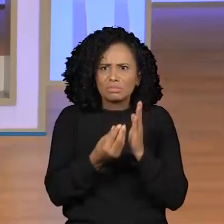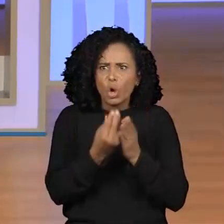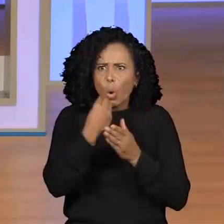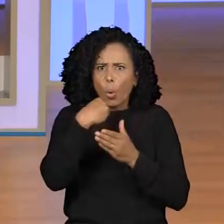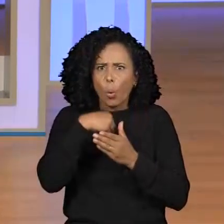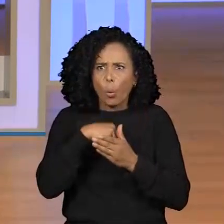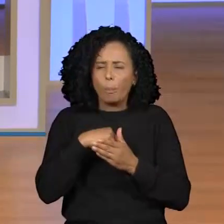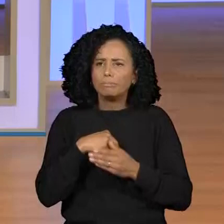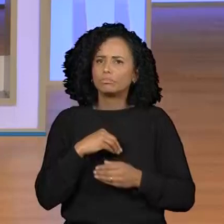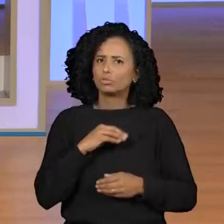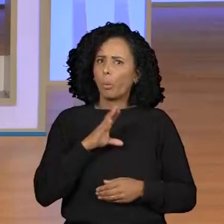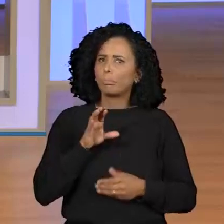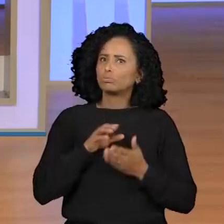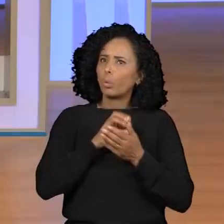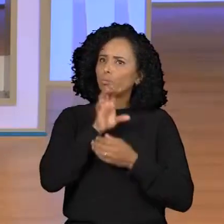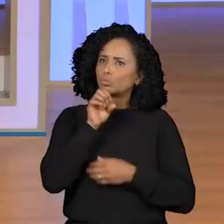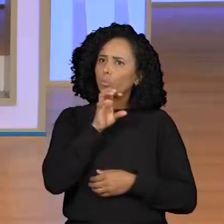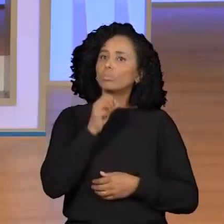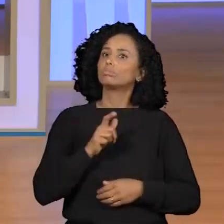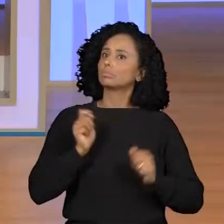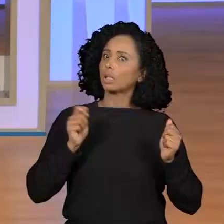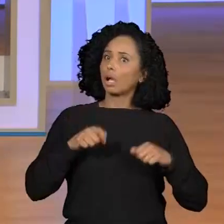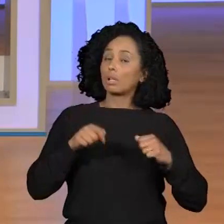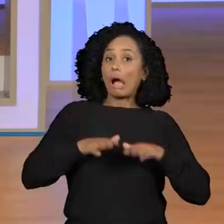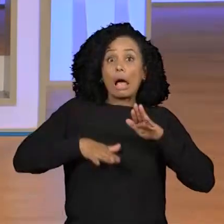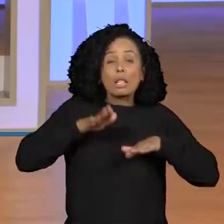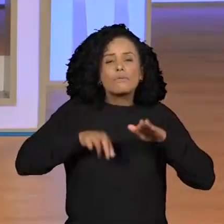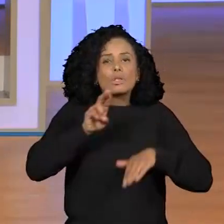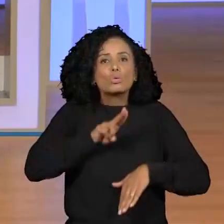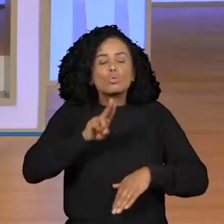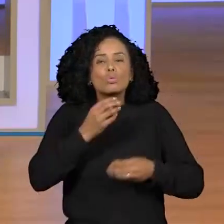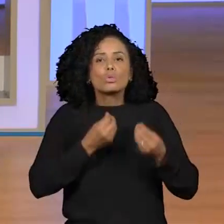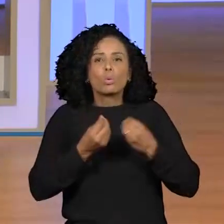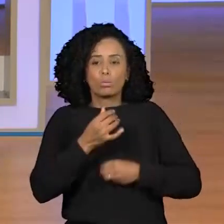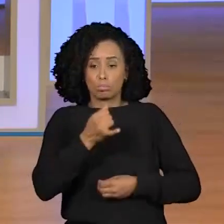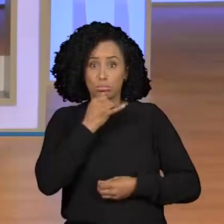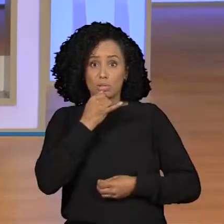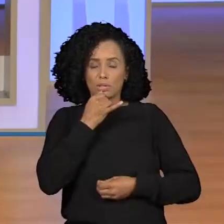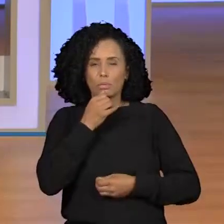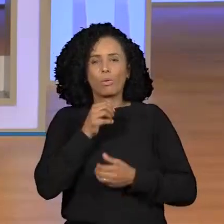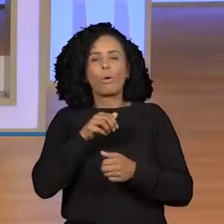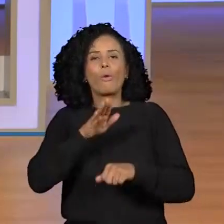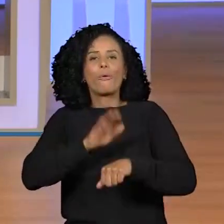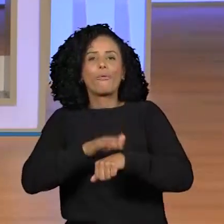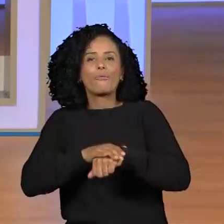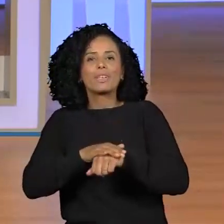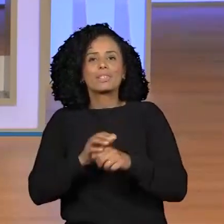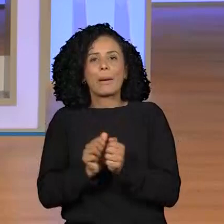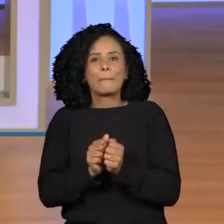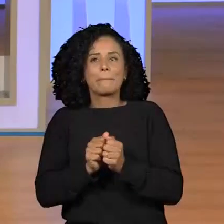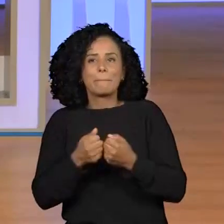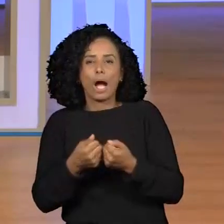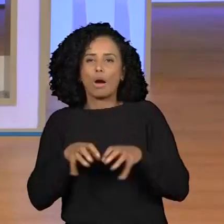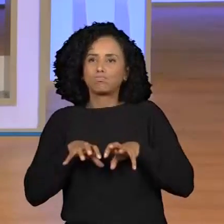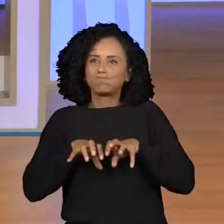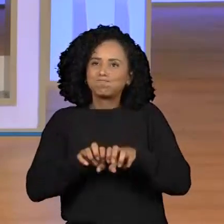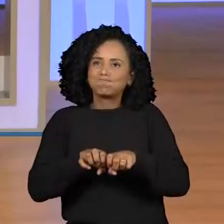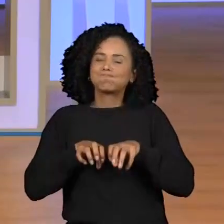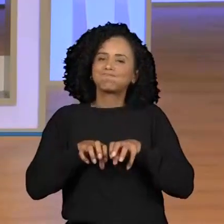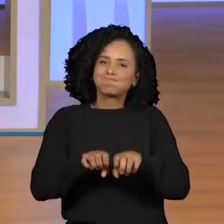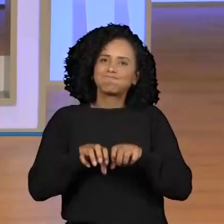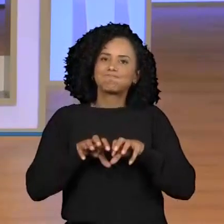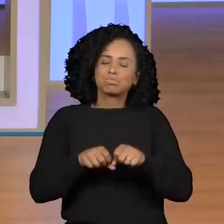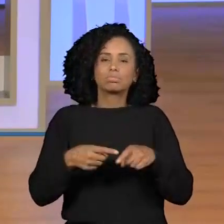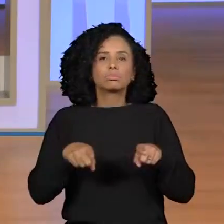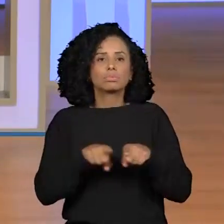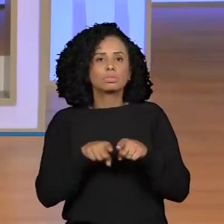gente come, que são utilizados em processos na fabricação de pães, né? Na fabricação, por exemplo, de iogurtes.